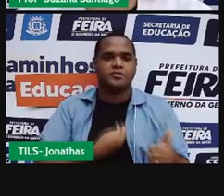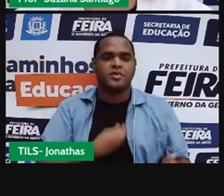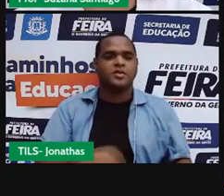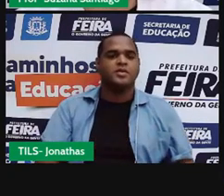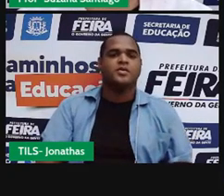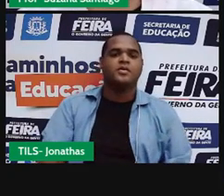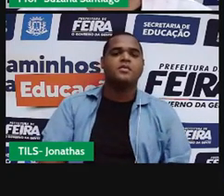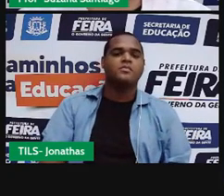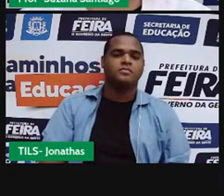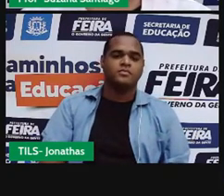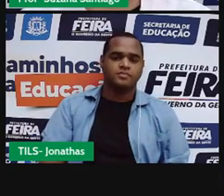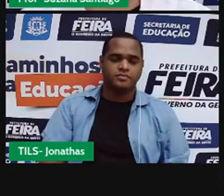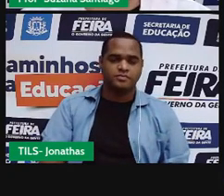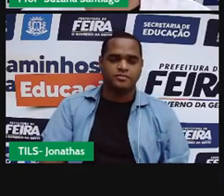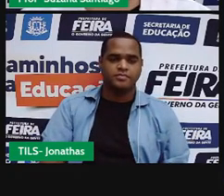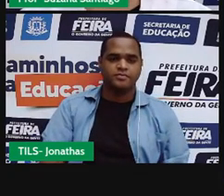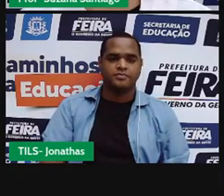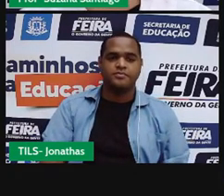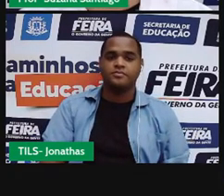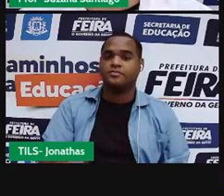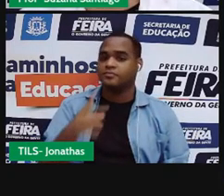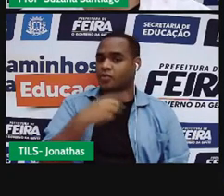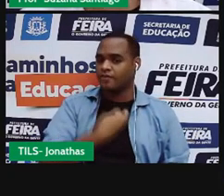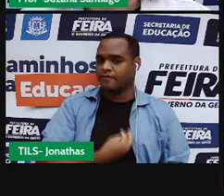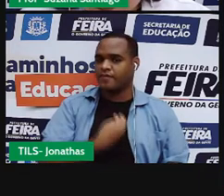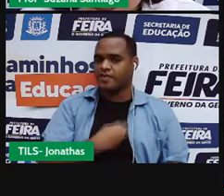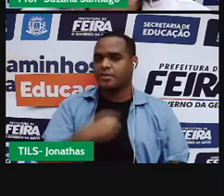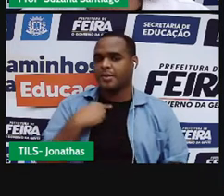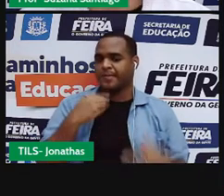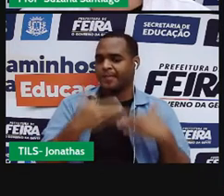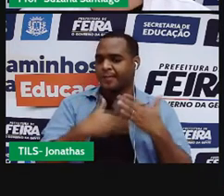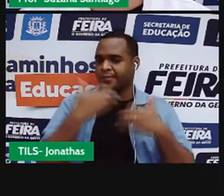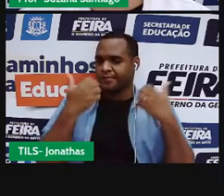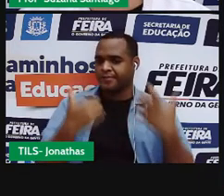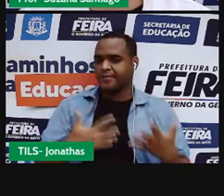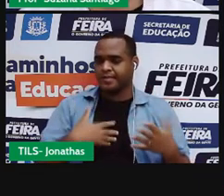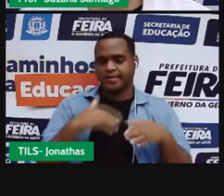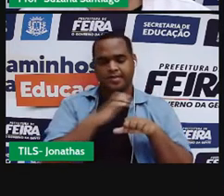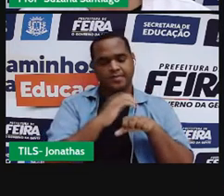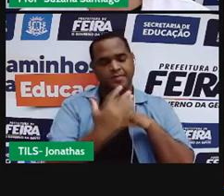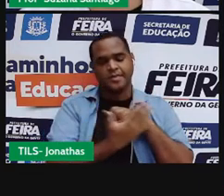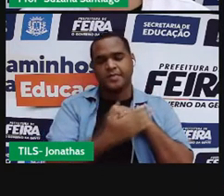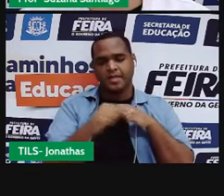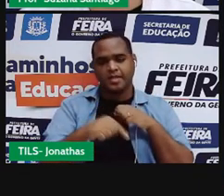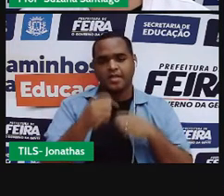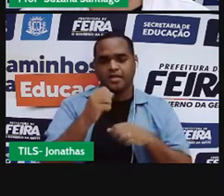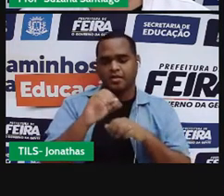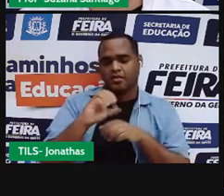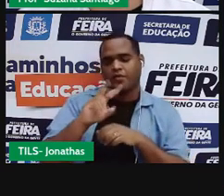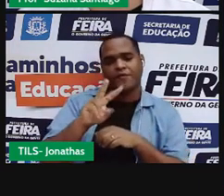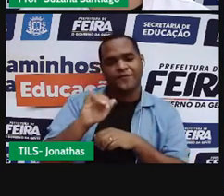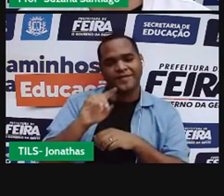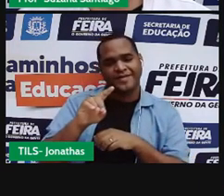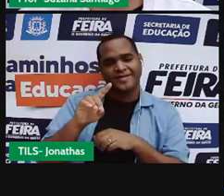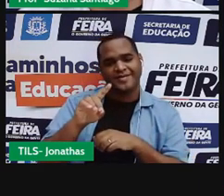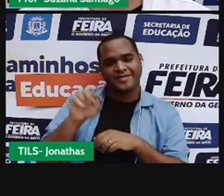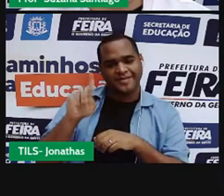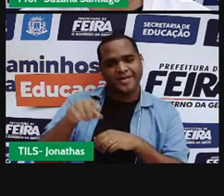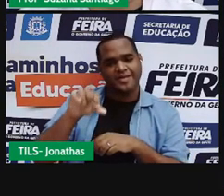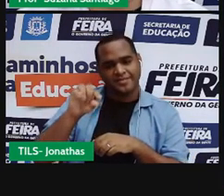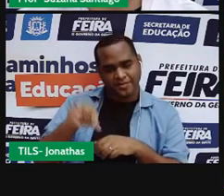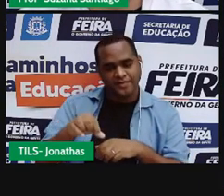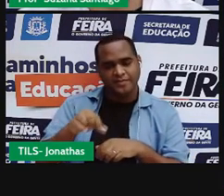coisa, Suzana, a gente vivenciou esse processo, né, agora na pandemia, para encontrar a vacina para a Covid,